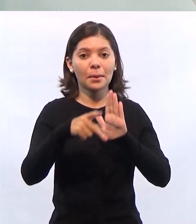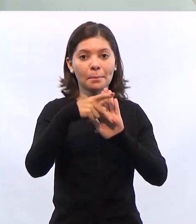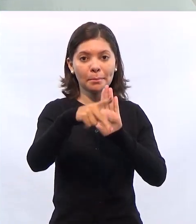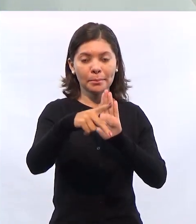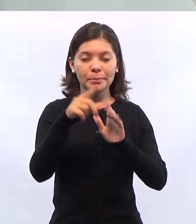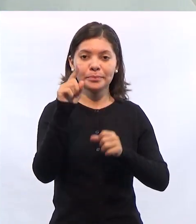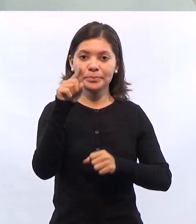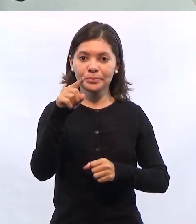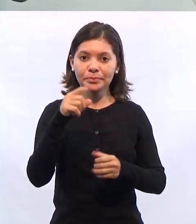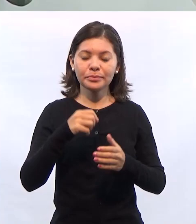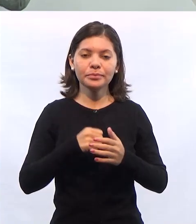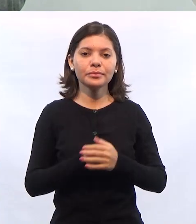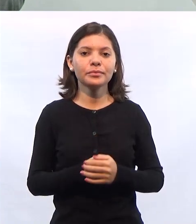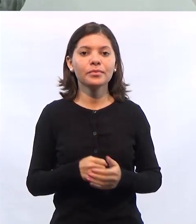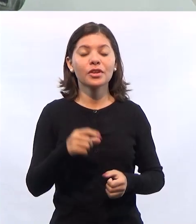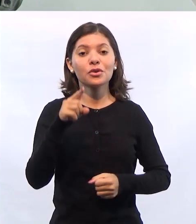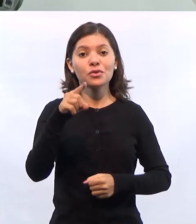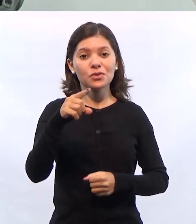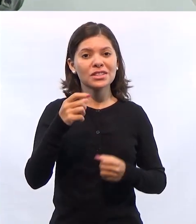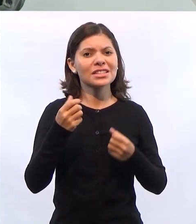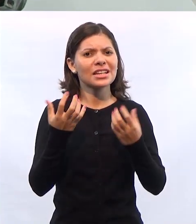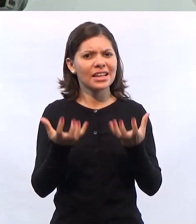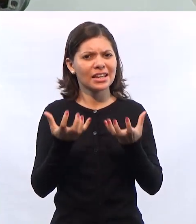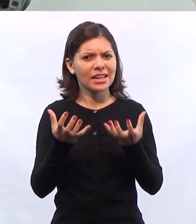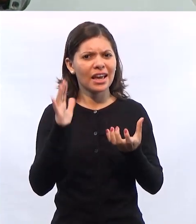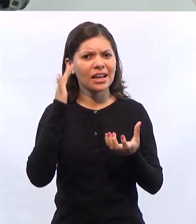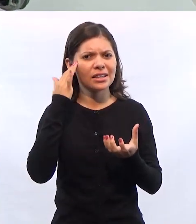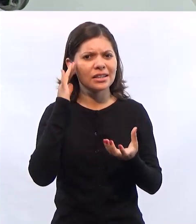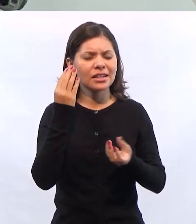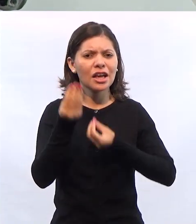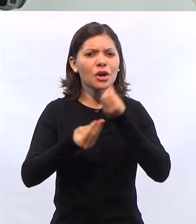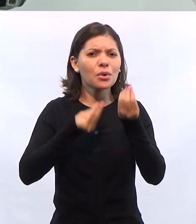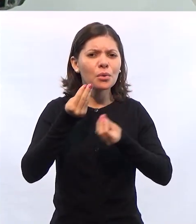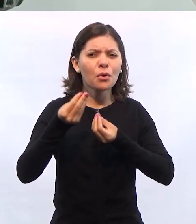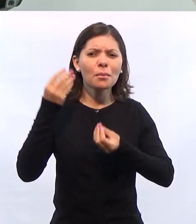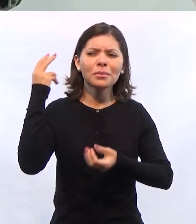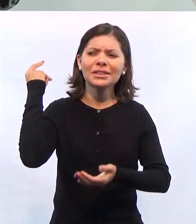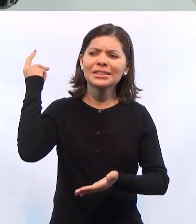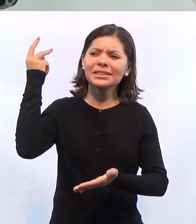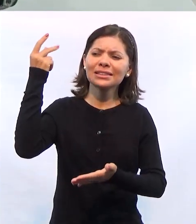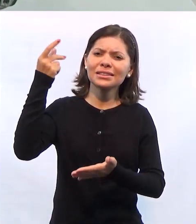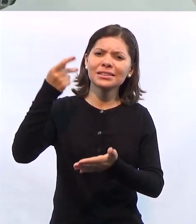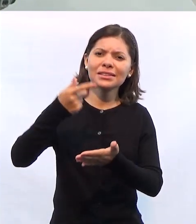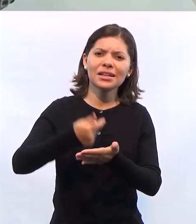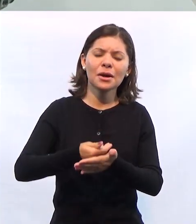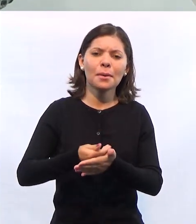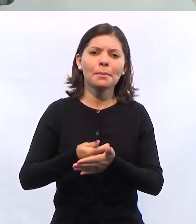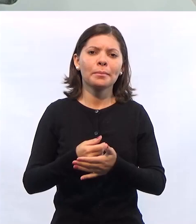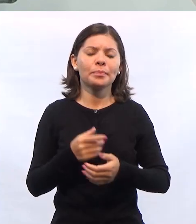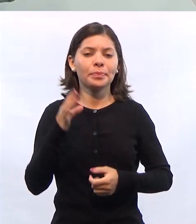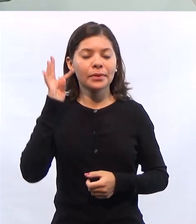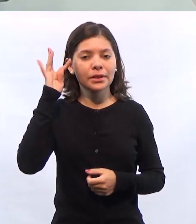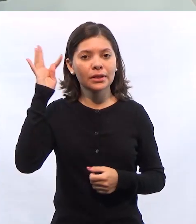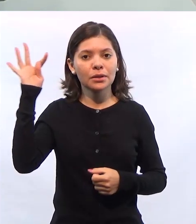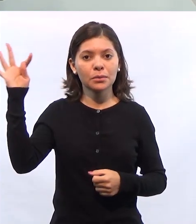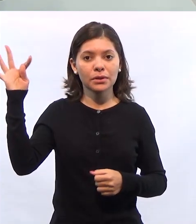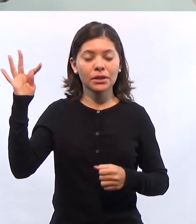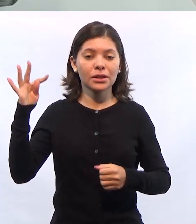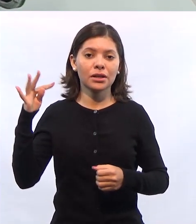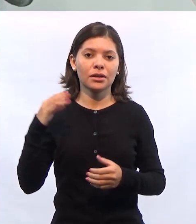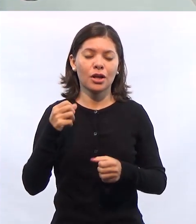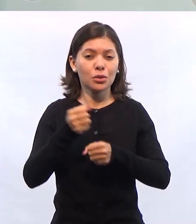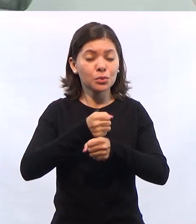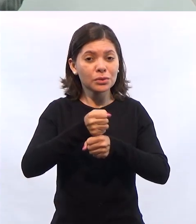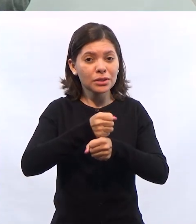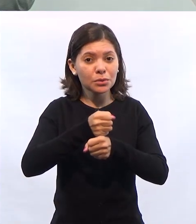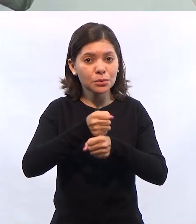seu aprendizado você que quer entender como funcionou todo esse processo das teorias ao longo dos